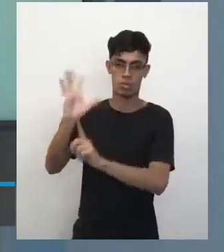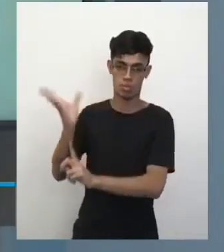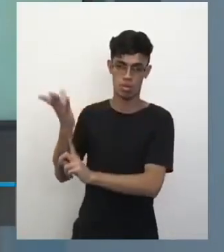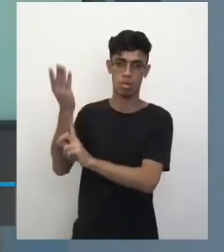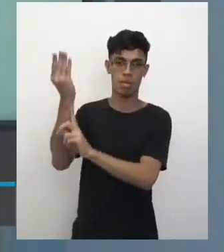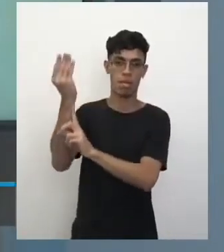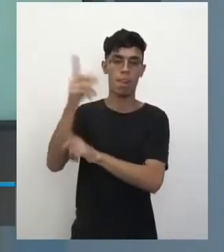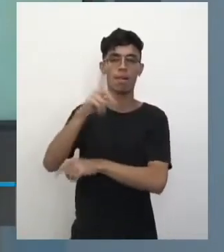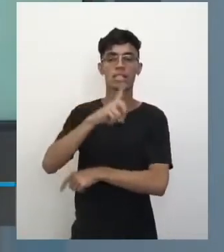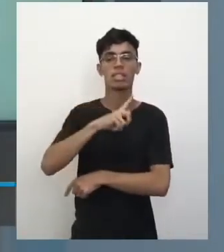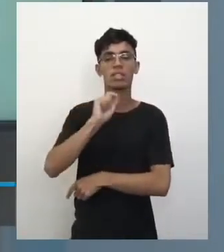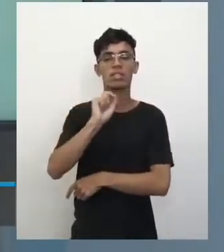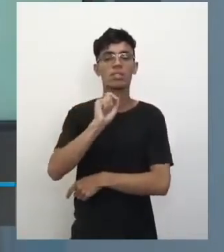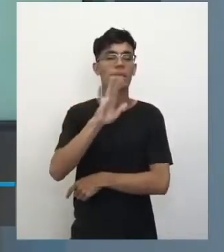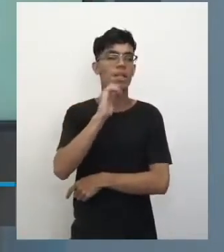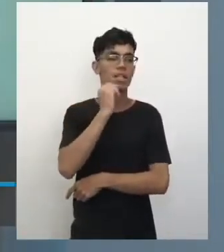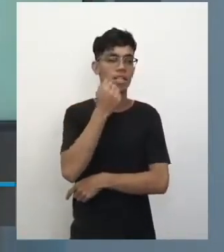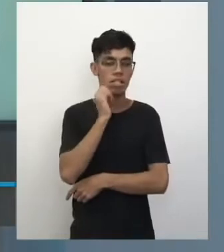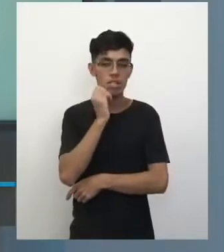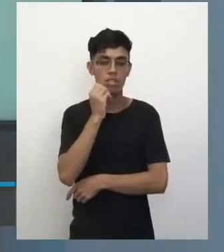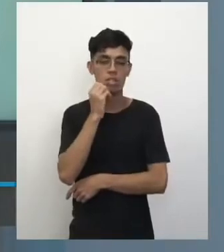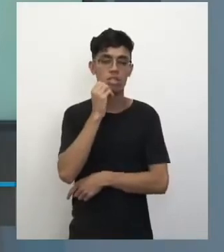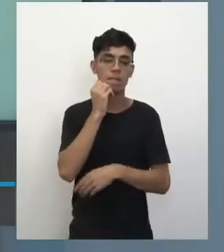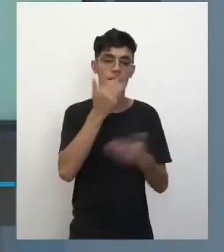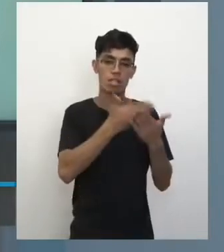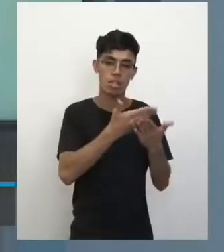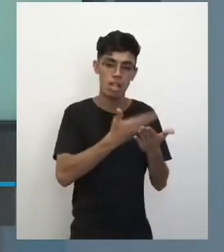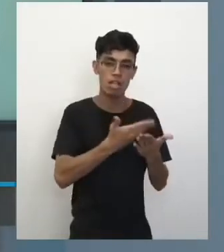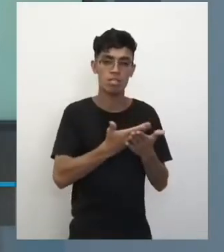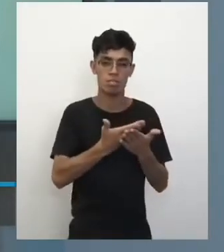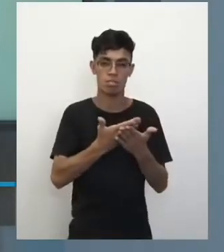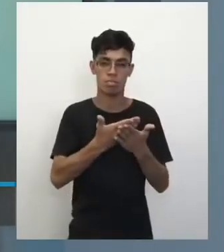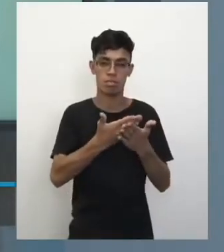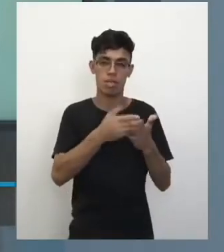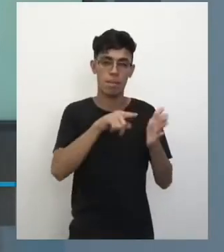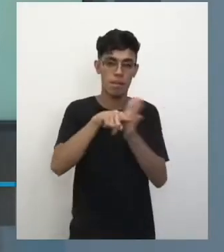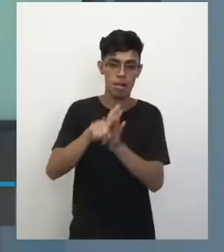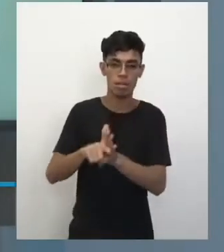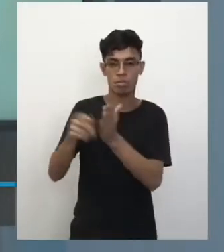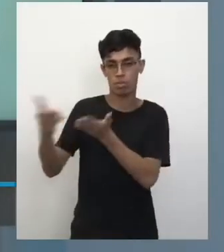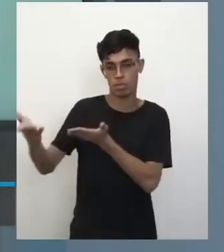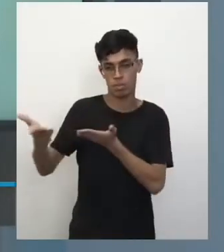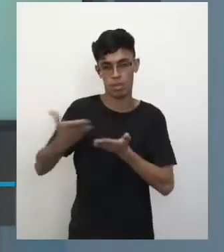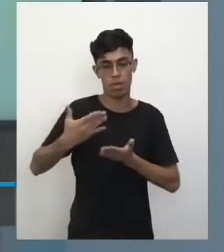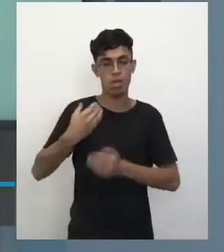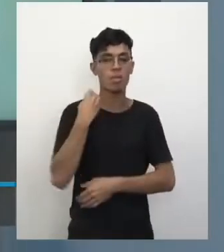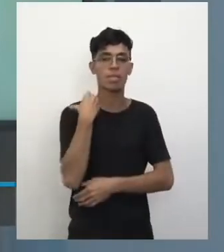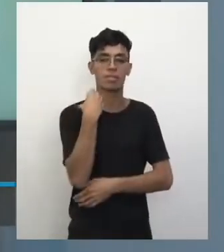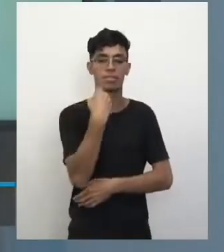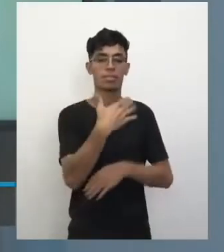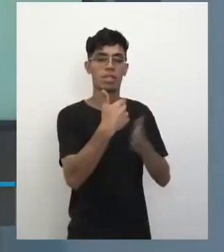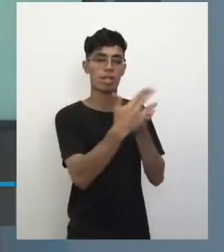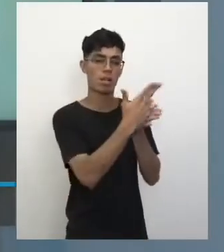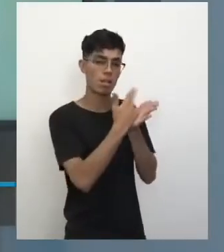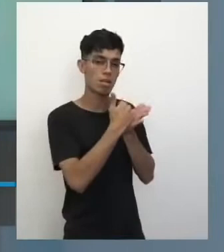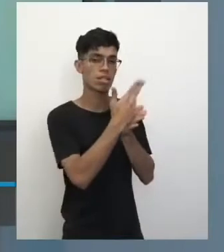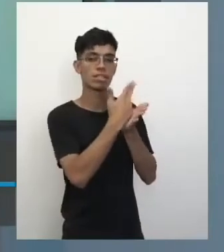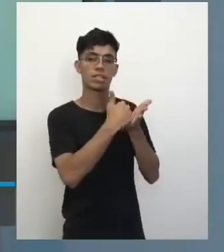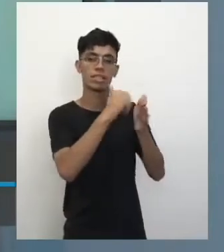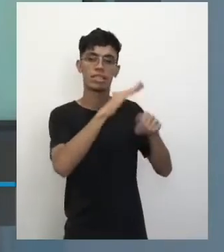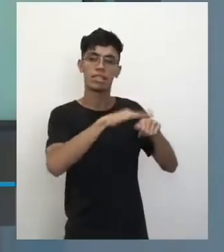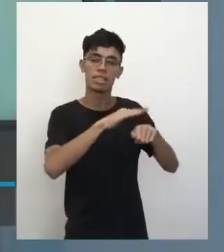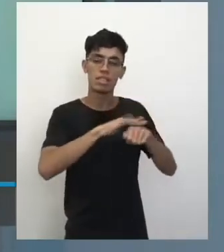acesso, né, a cientistas, a geólogos, etc., ele foi convidado para ir para uma viagem, para fazer os desenhos, fazer lá